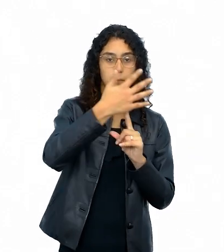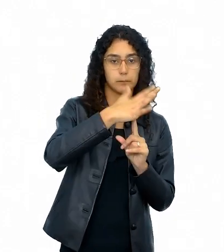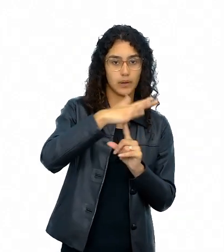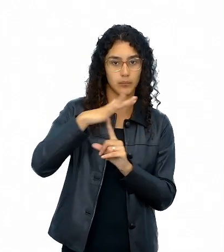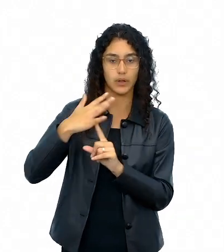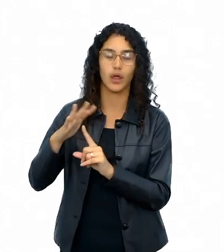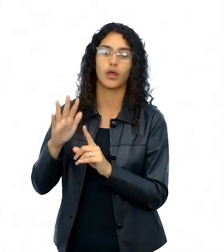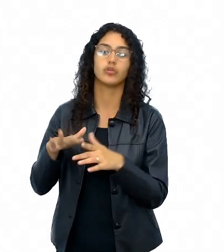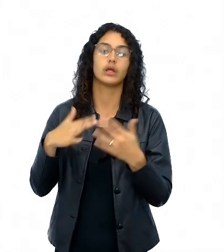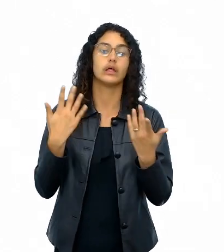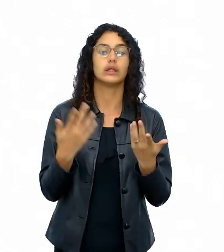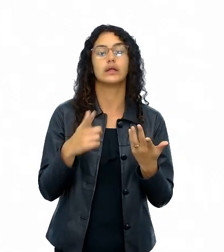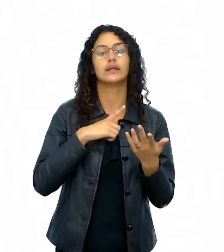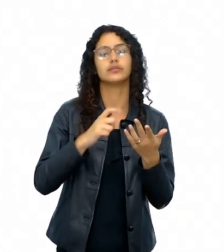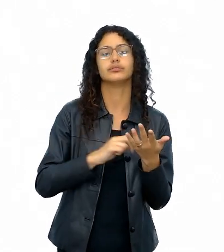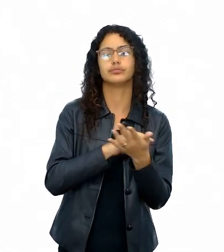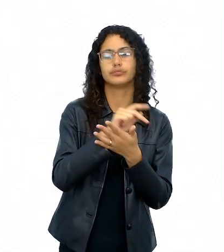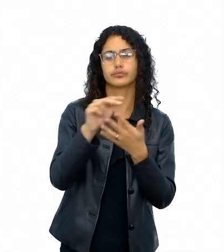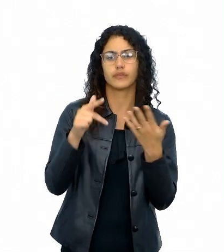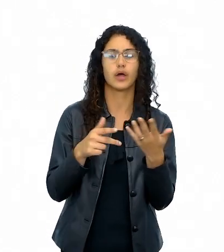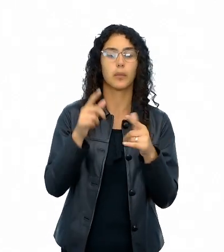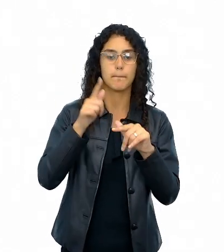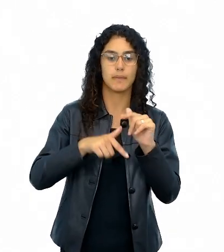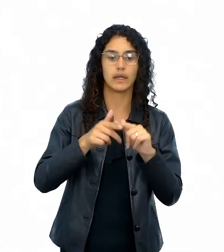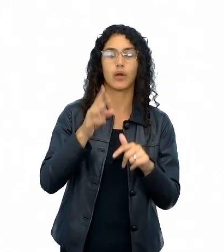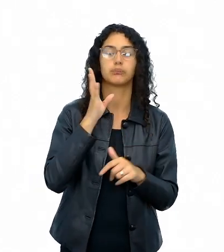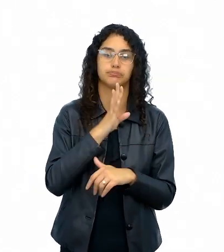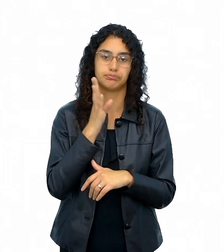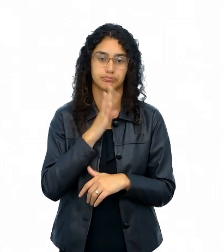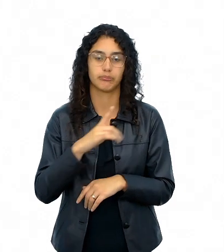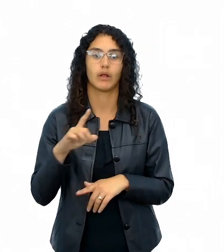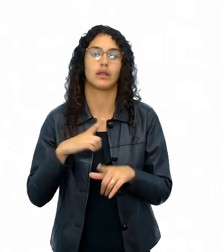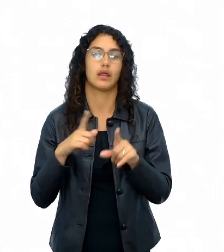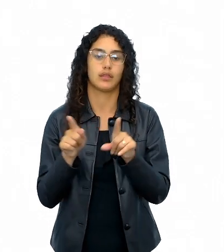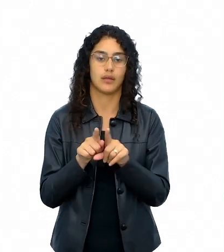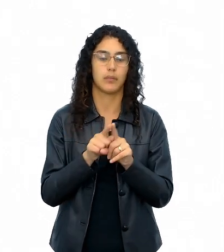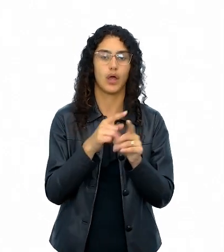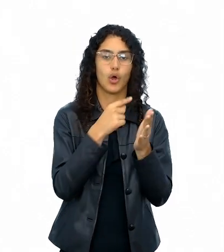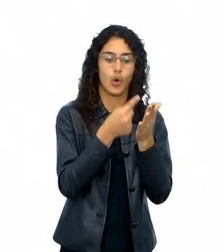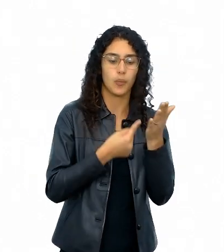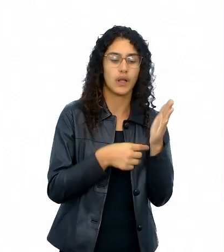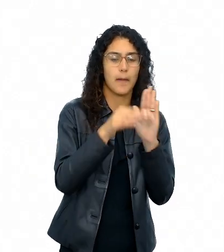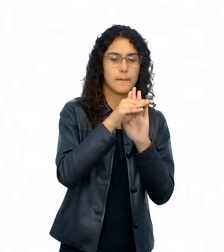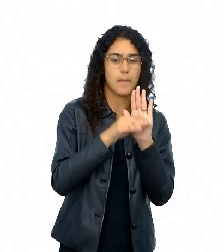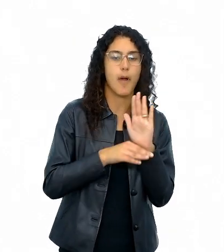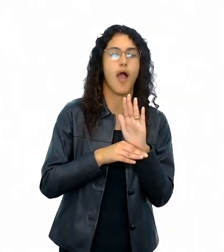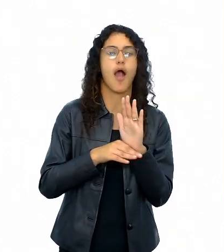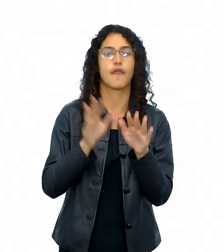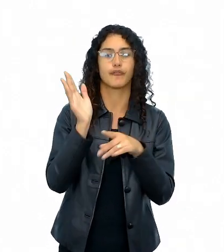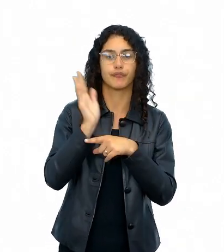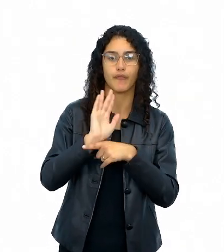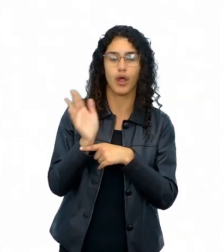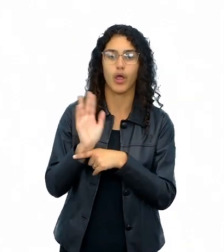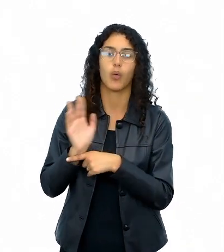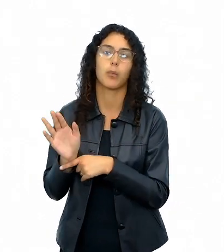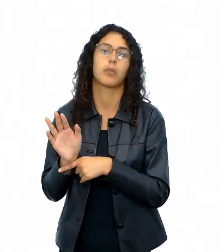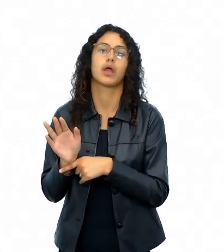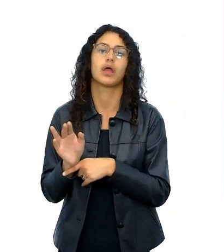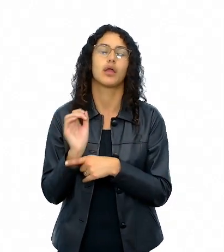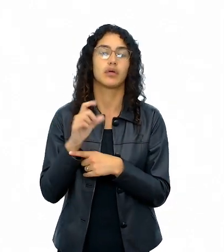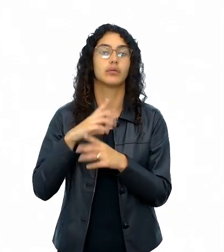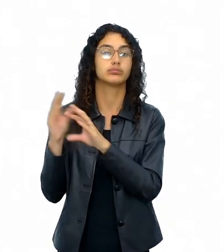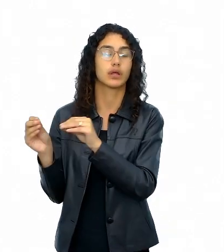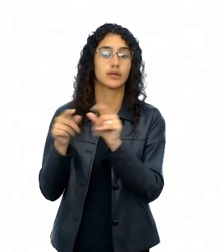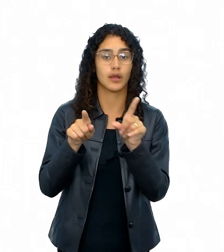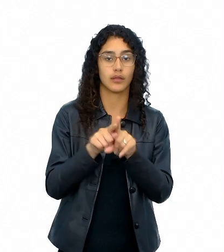Ambiente, então tem muito material bacana, tem muitos documentários, muitos filmes, né? Que vão